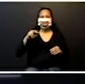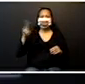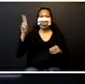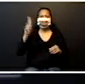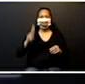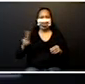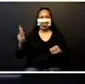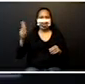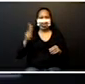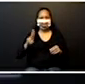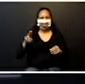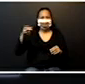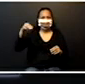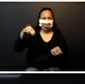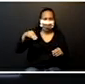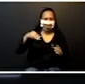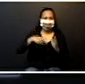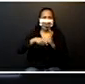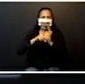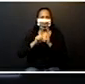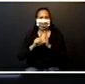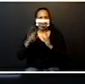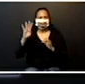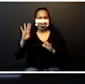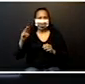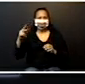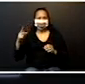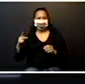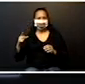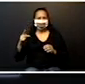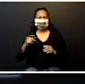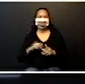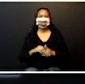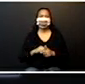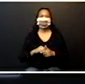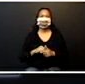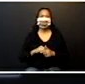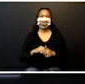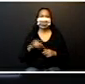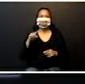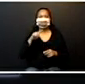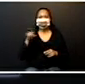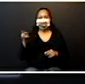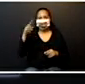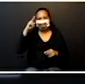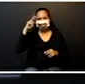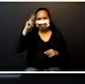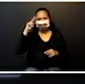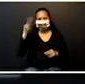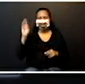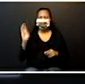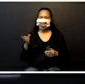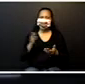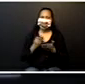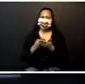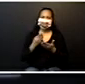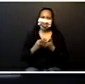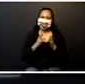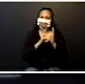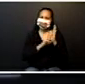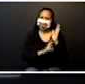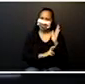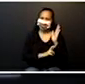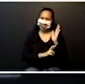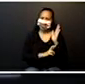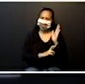Captou a mensagem, né? Então, respondam aí para mim. Vocês devem se lembrar que vocês já estudaram essa regra de ortografia